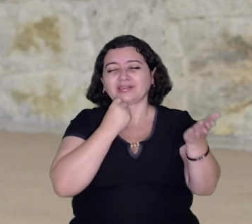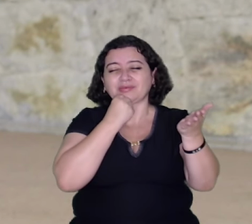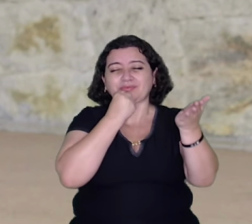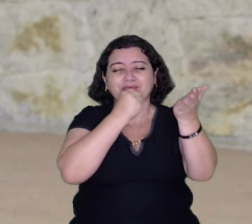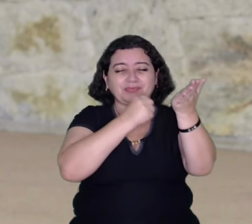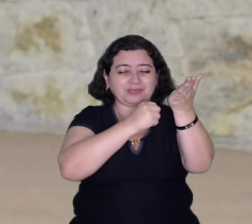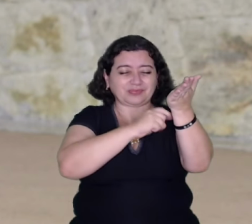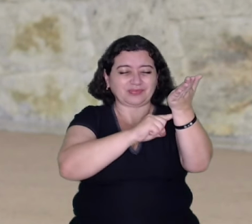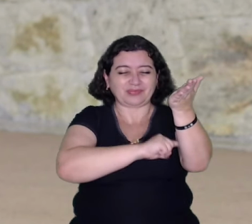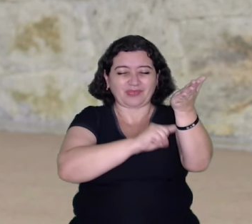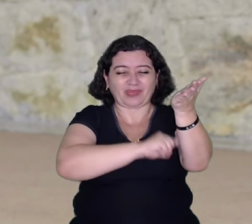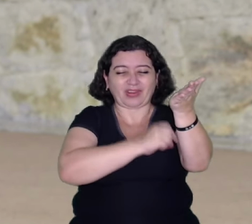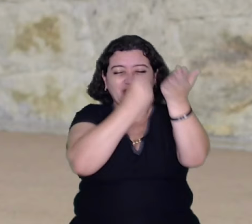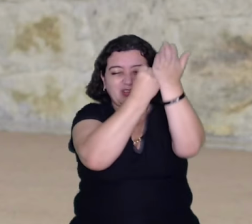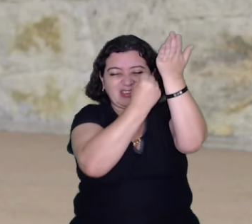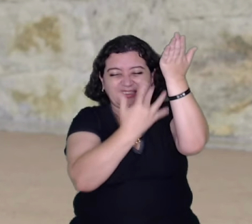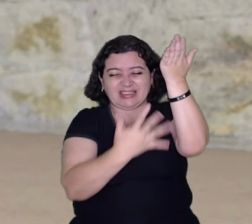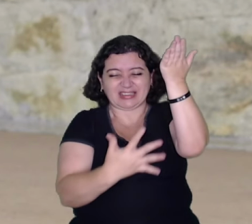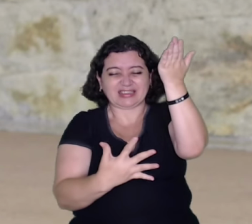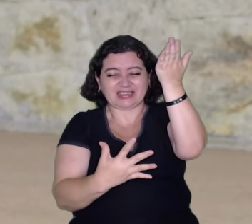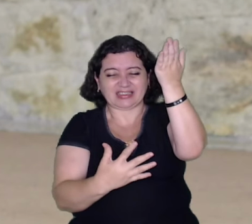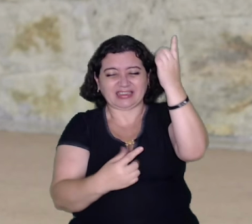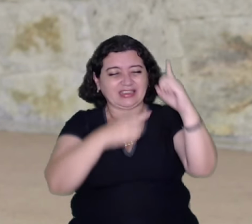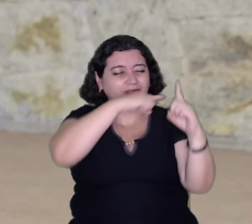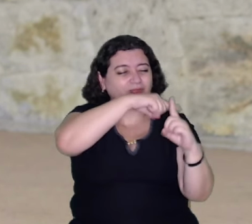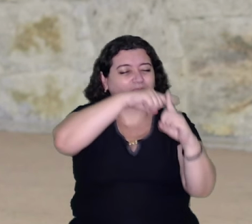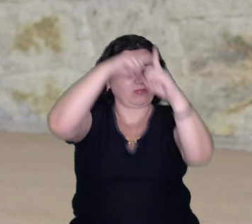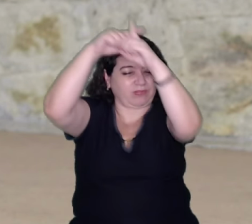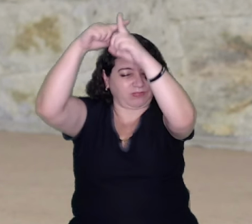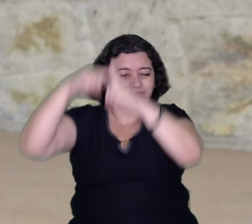Calvário nos purificou de todo pecado, Pai.